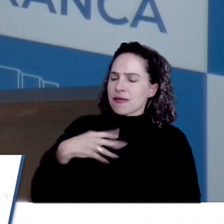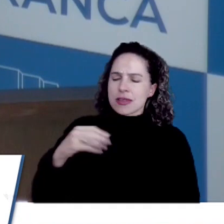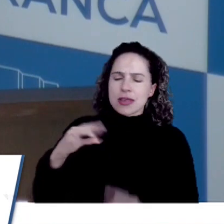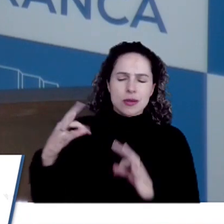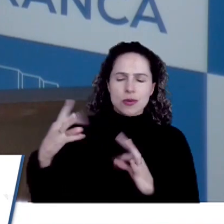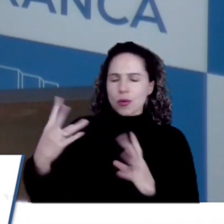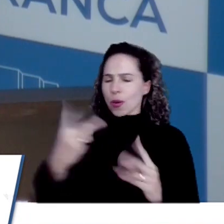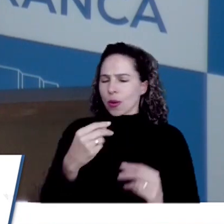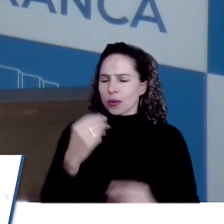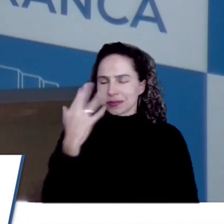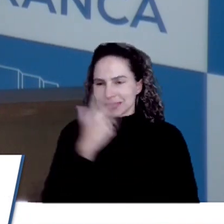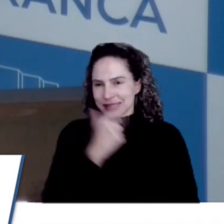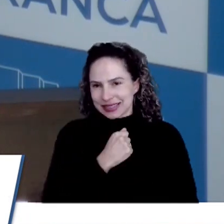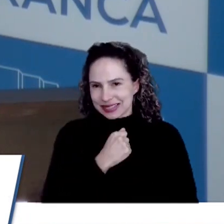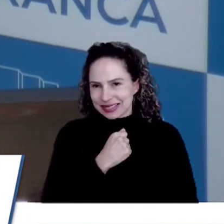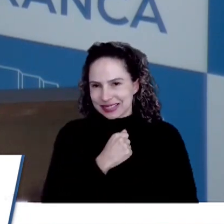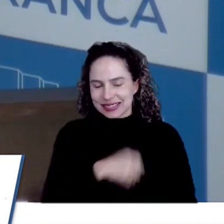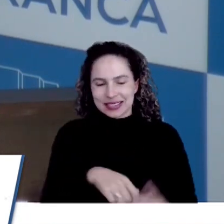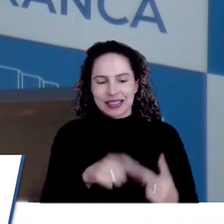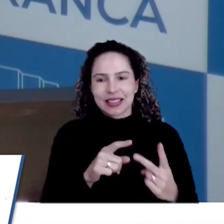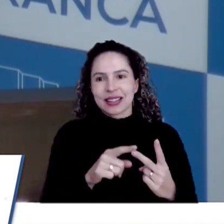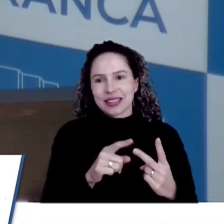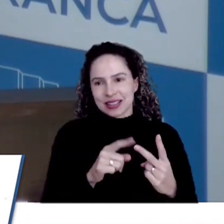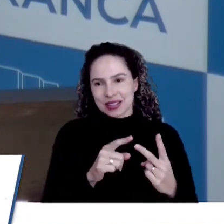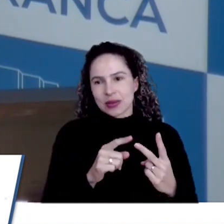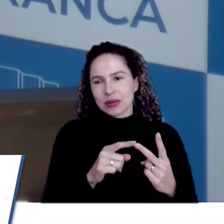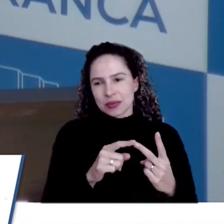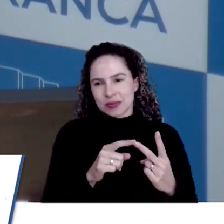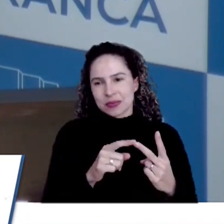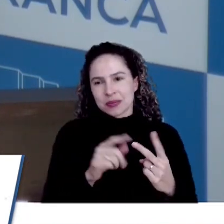Um outro ditado popular, com raras exceções,